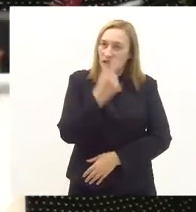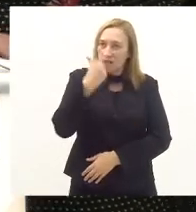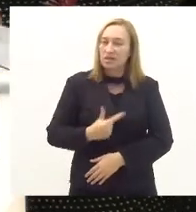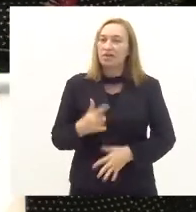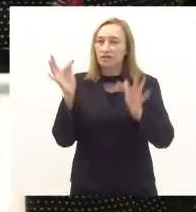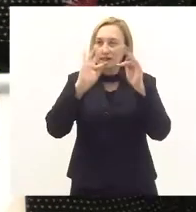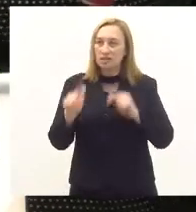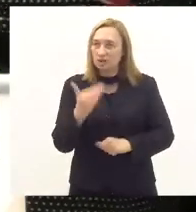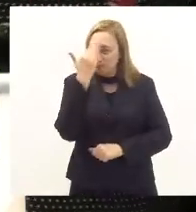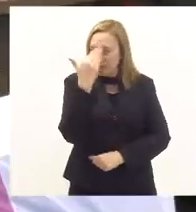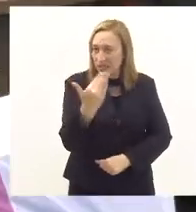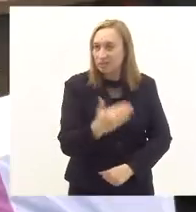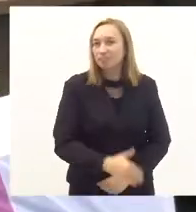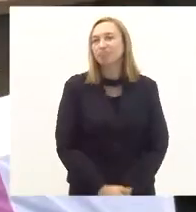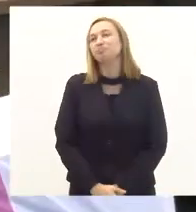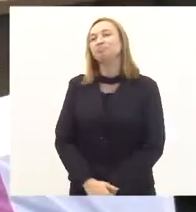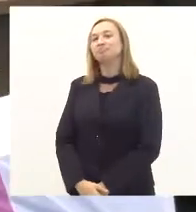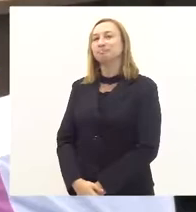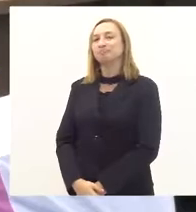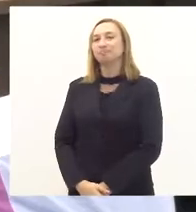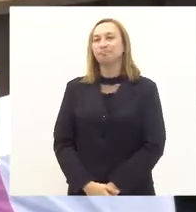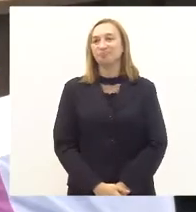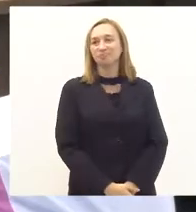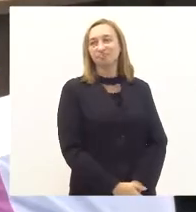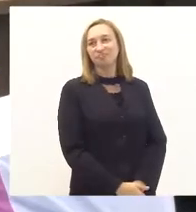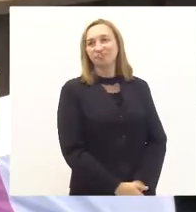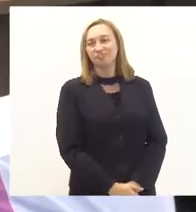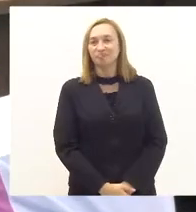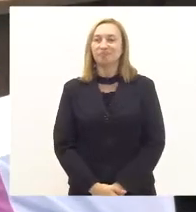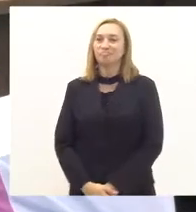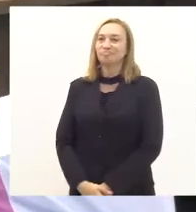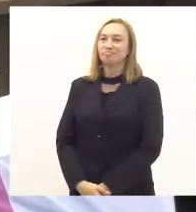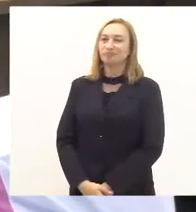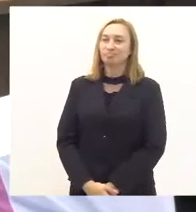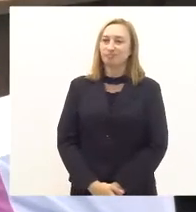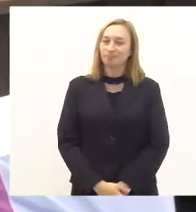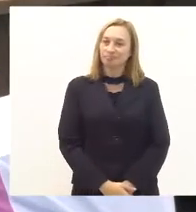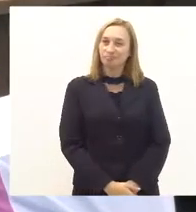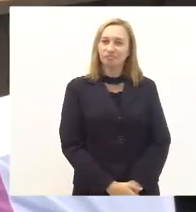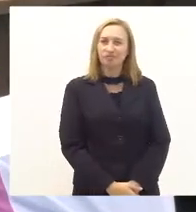felizes. Muito obrigada. Opa!